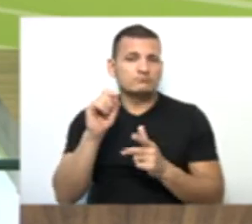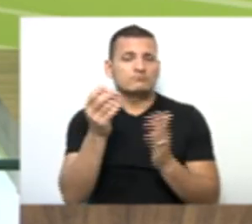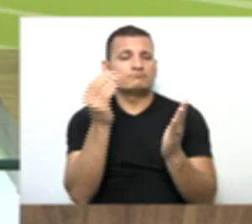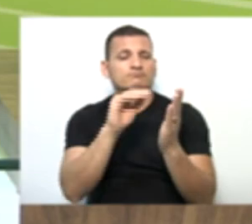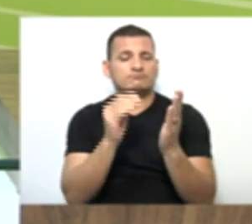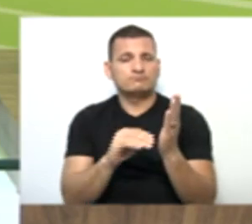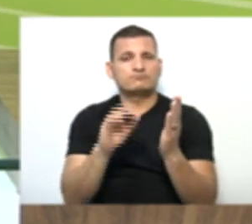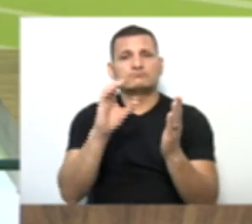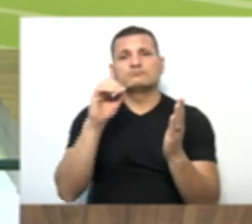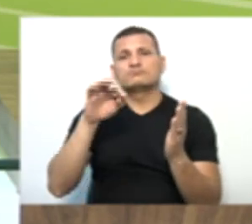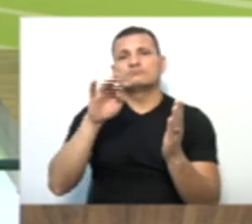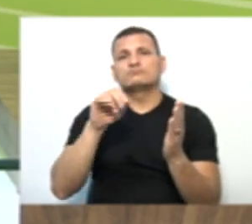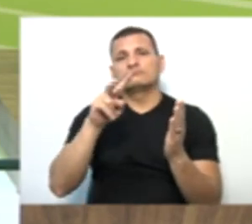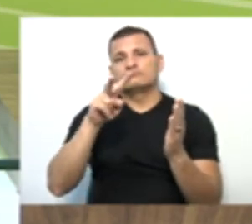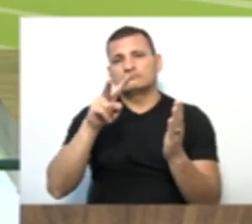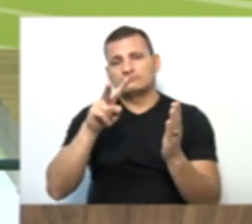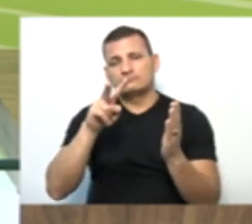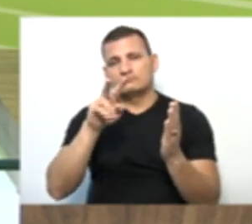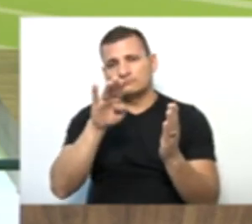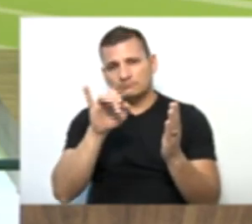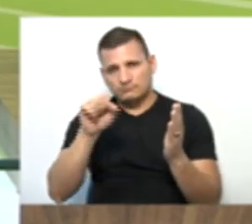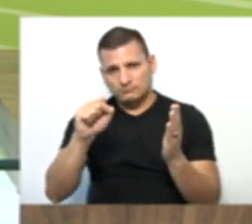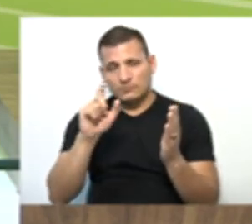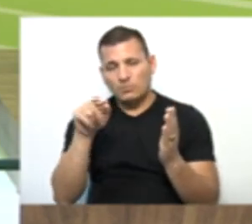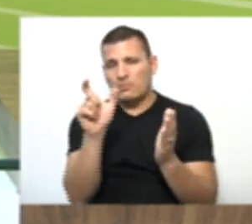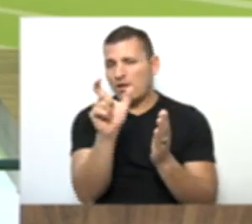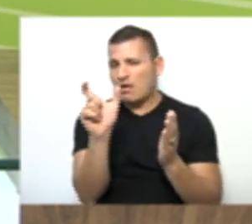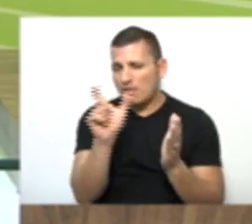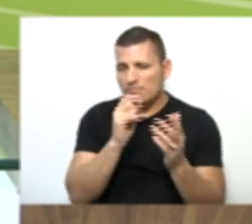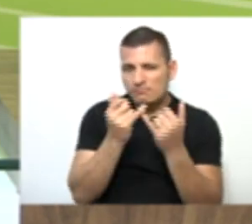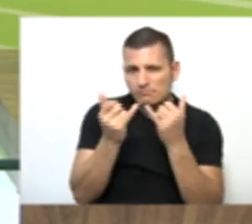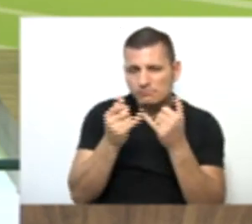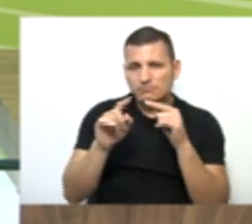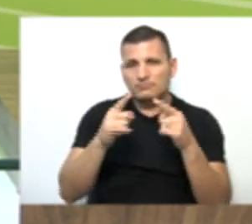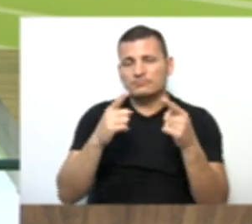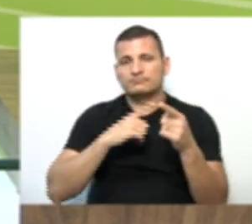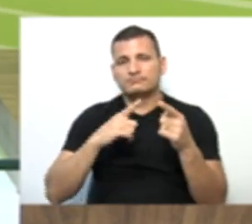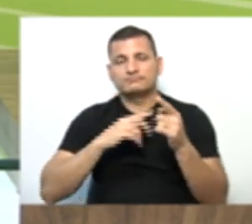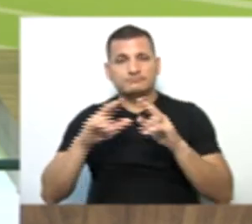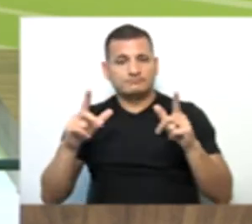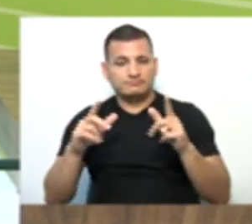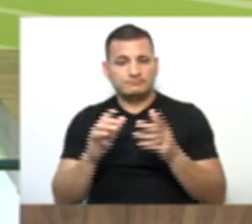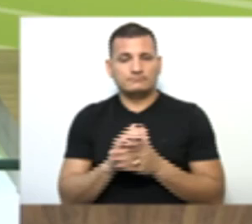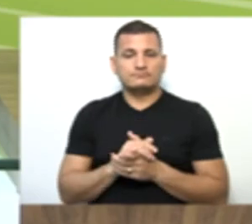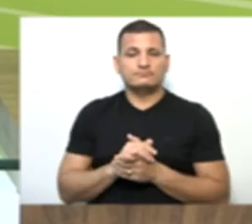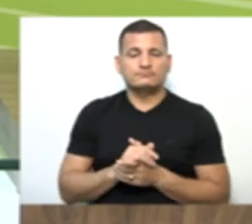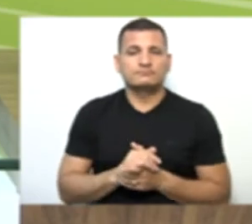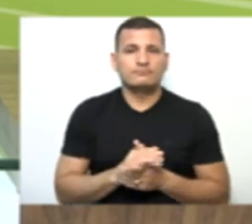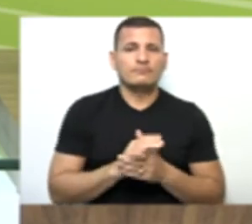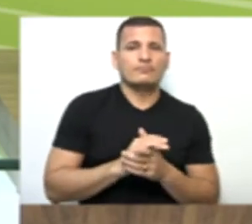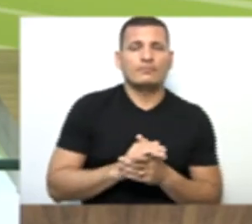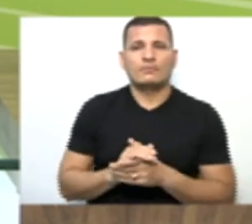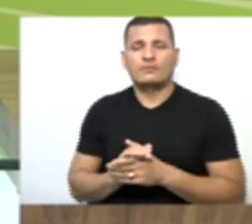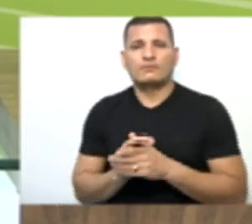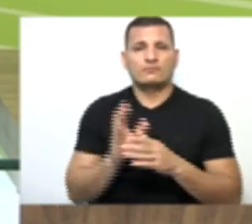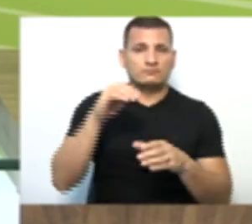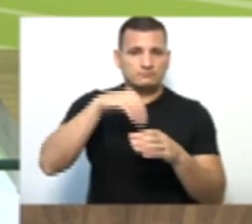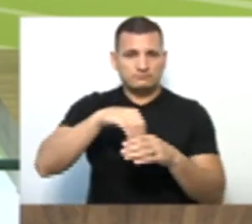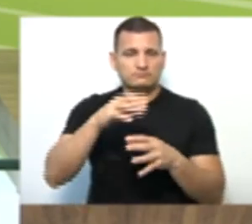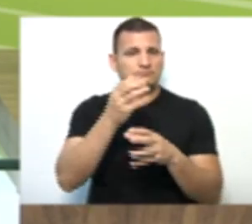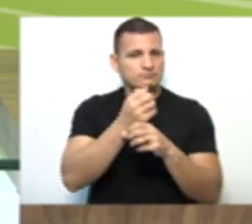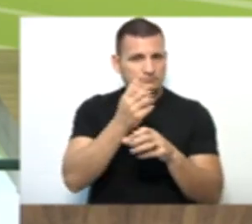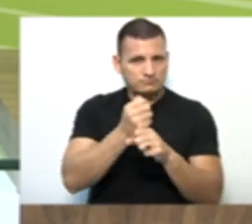Apesar das palavras serem as mesmas, existe uma diferença. Vamos tentar resumir a diferença. Dentro da contabilidade,